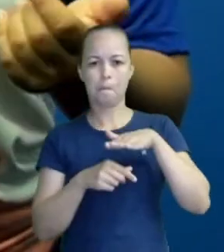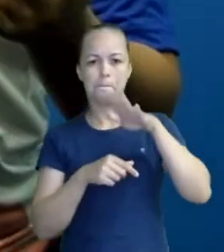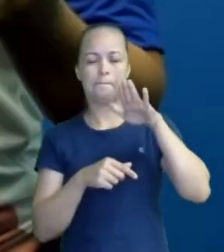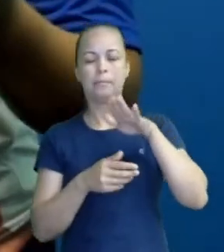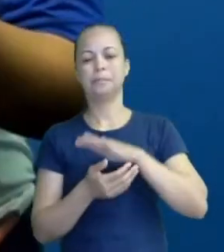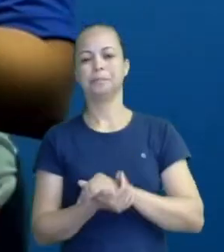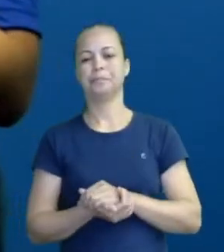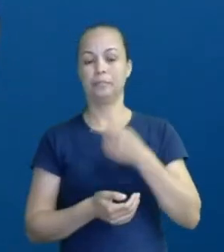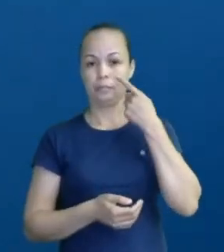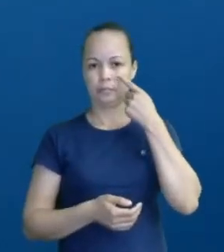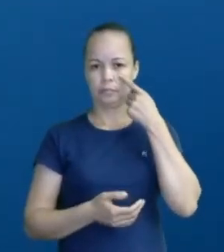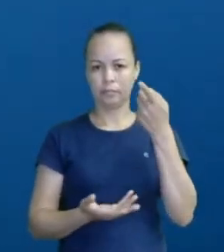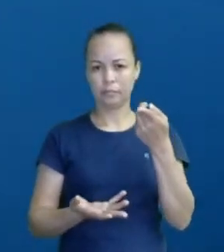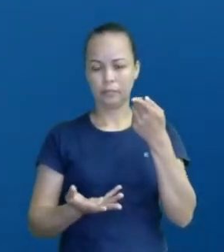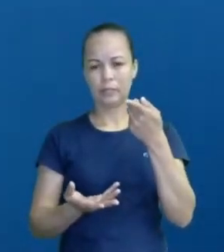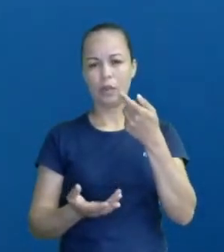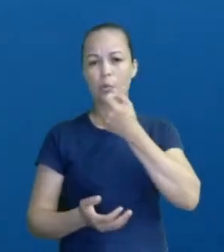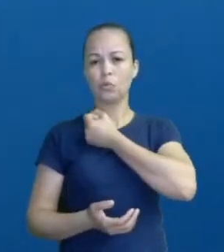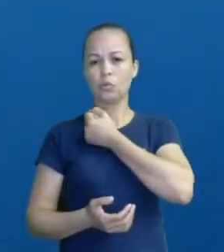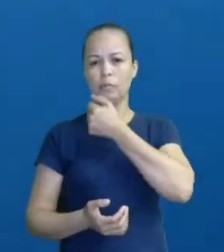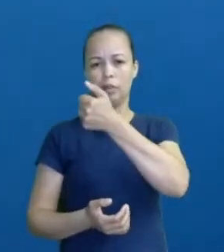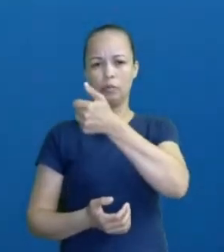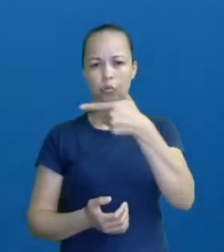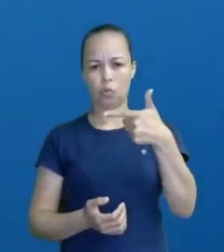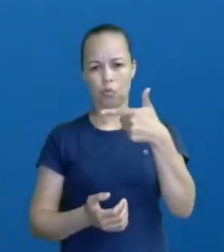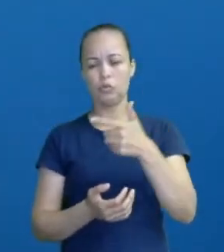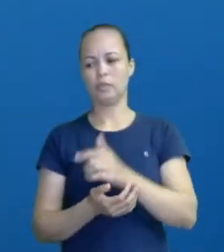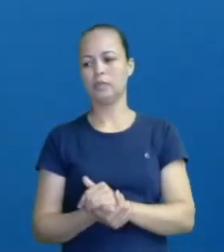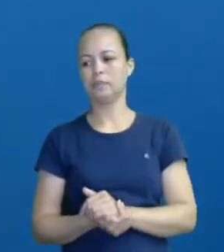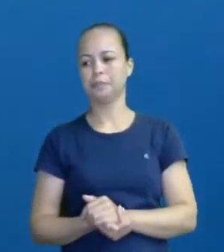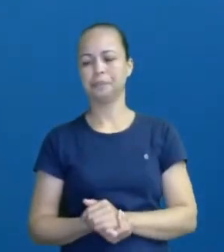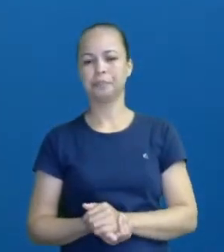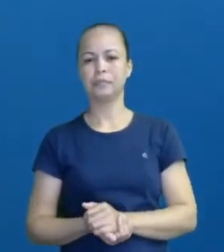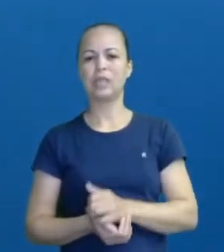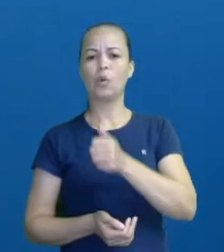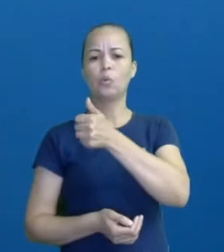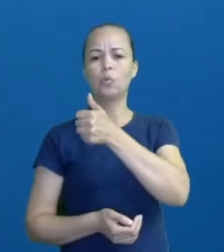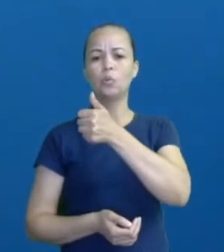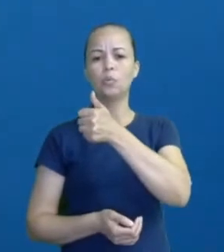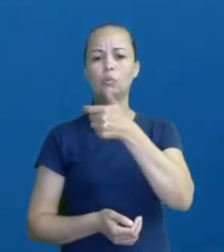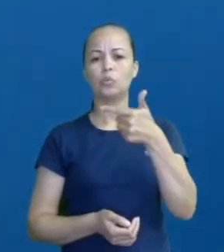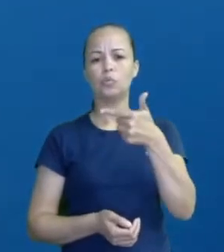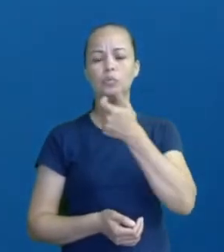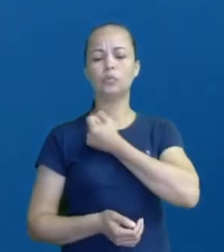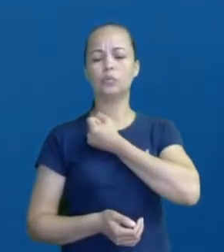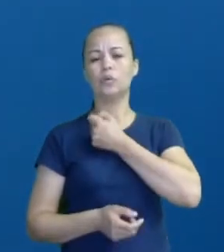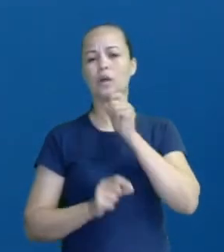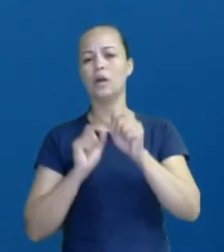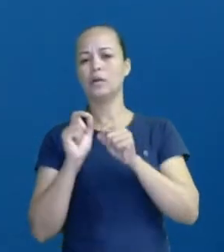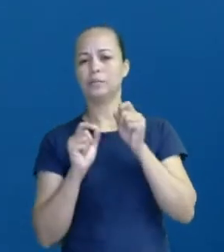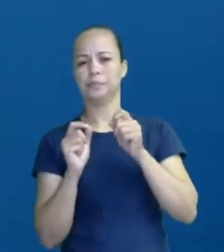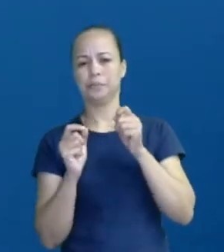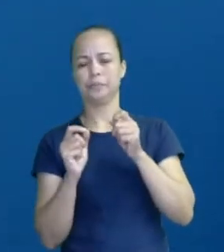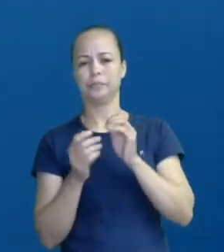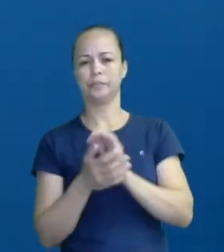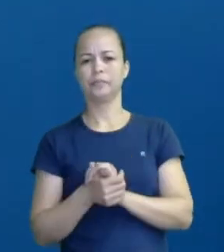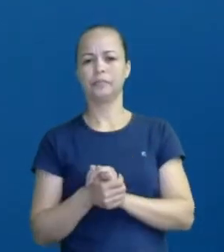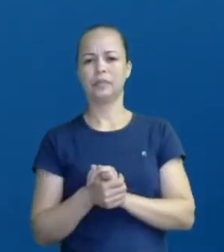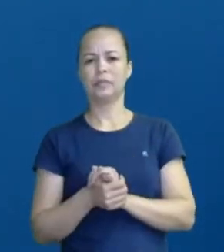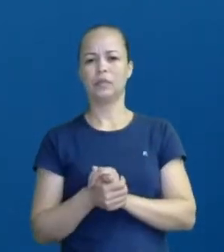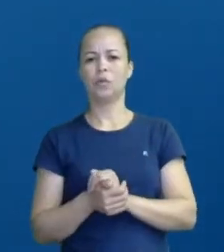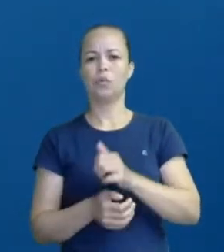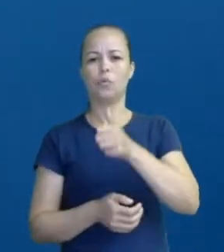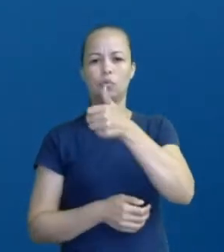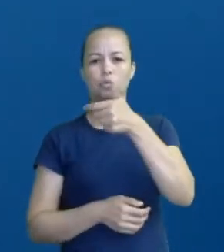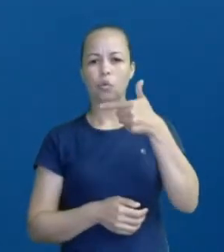Vamos lá, vamos ver esse número 12, tá? Esse número 12 aqui, qual é a fatoração dele? Então, o 12